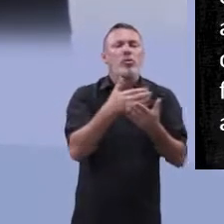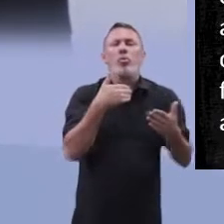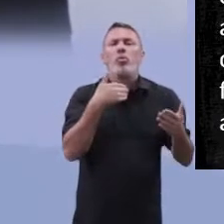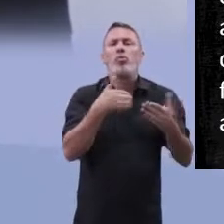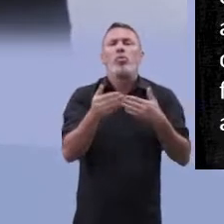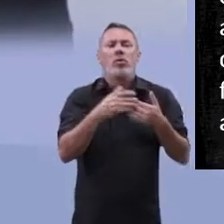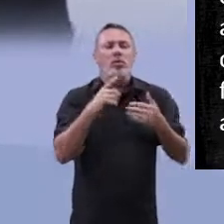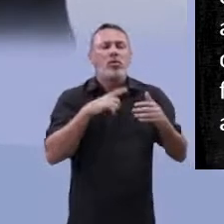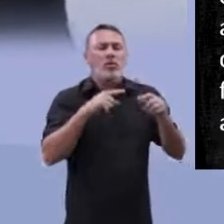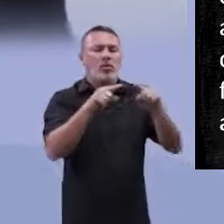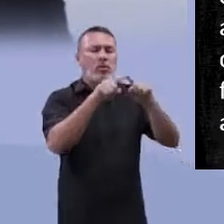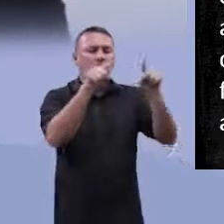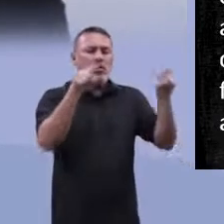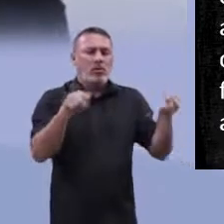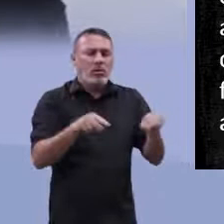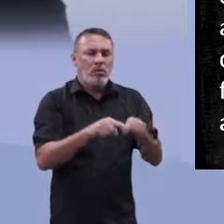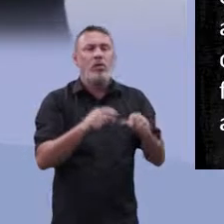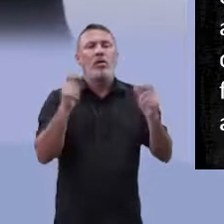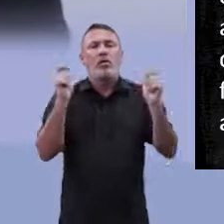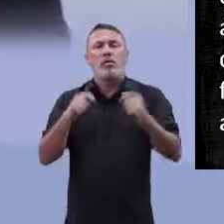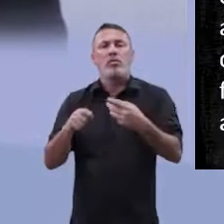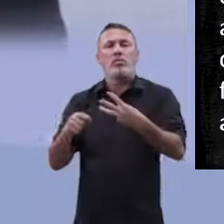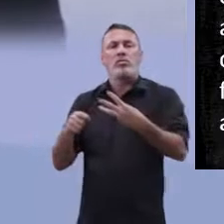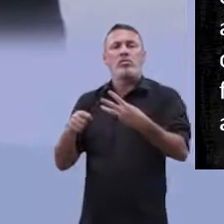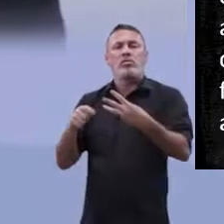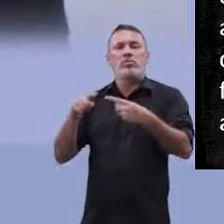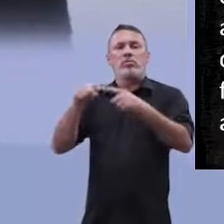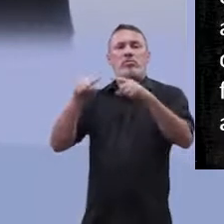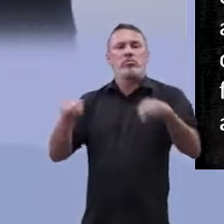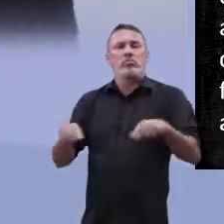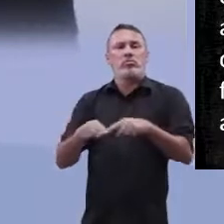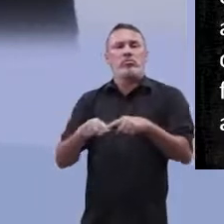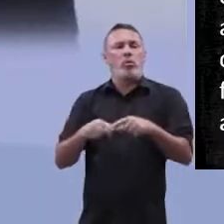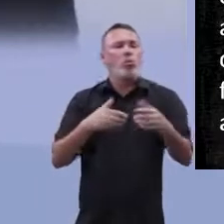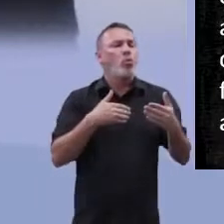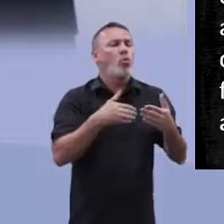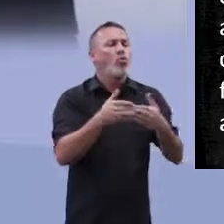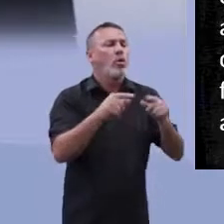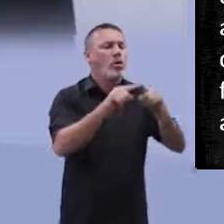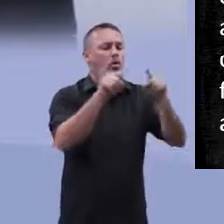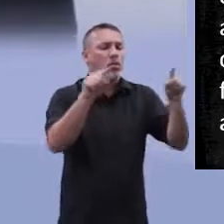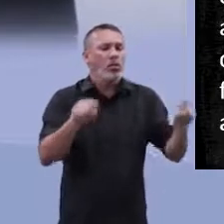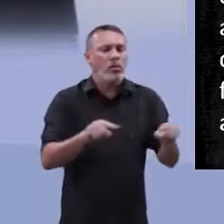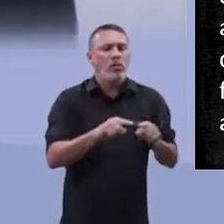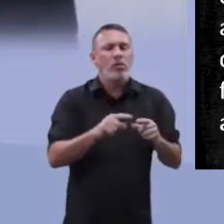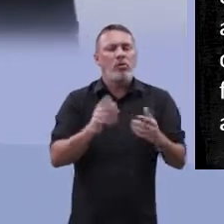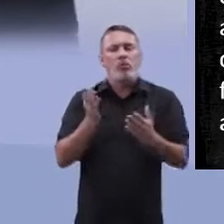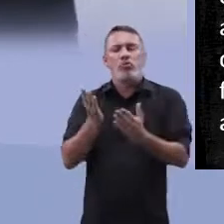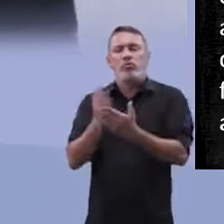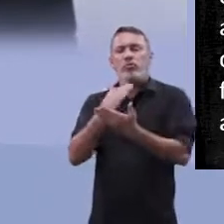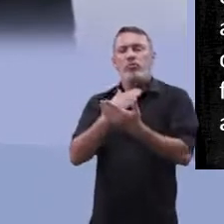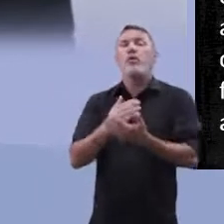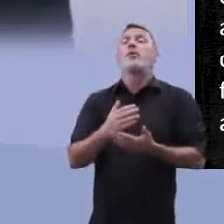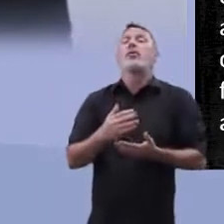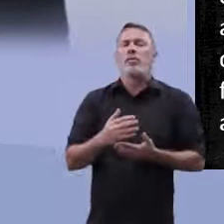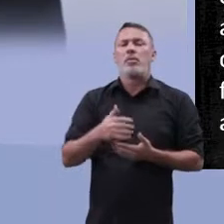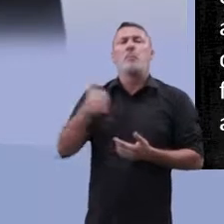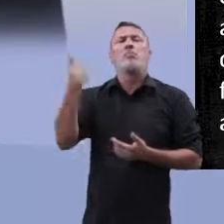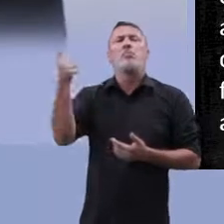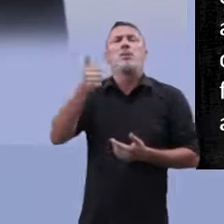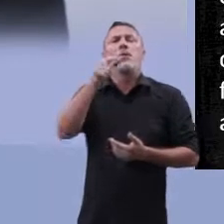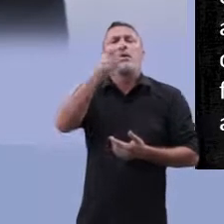consegue dividir qualquer polígono em triângulos, beleza? Em triângulos e retângulos. E aí